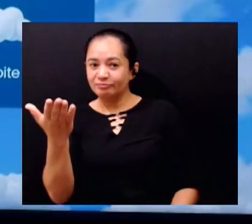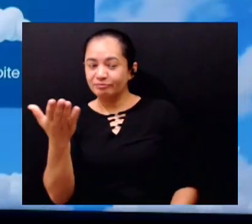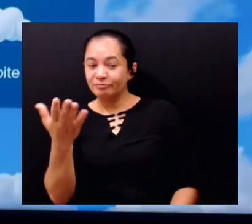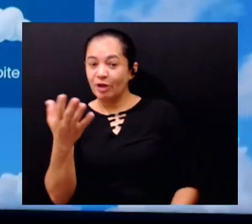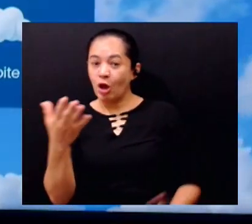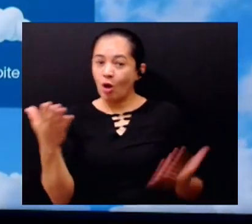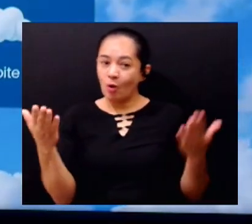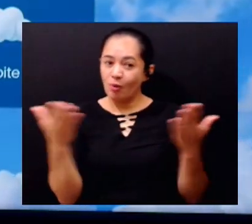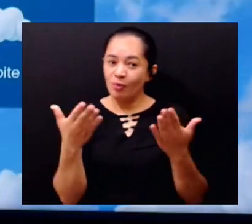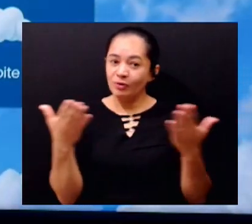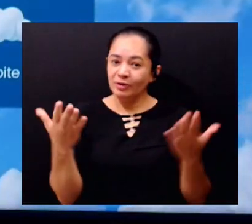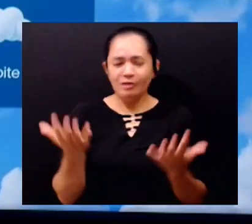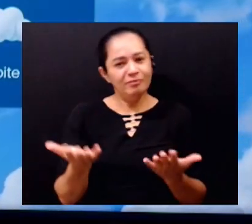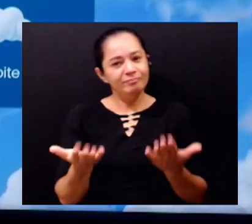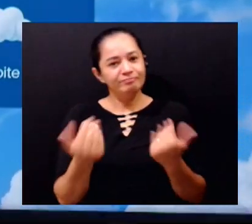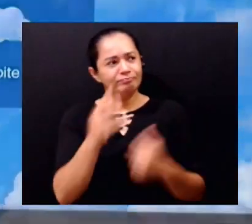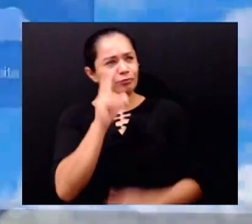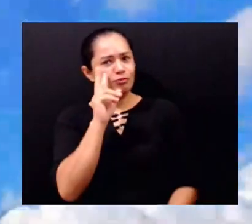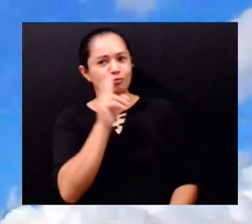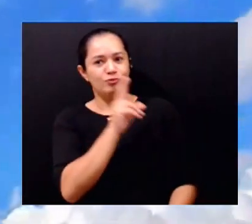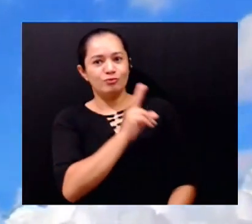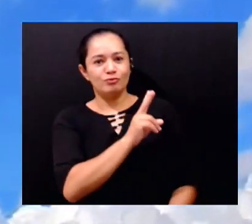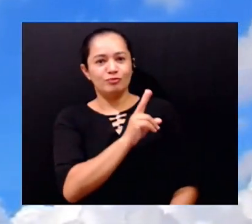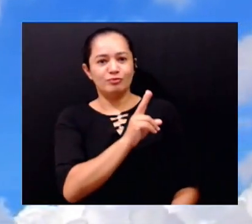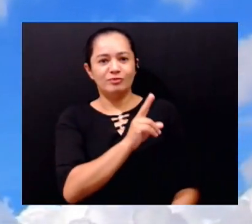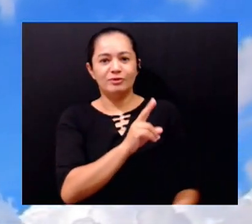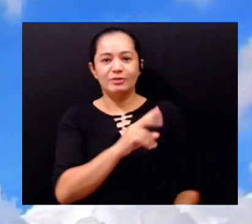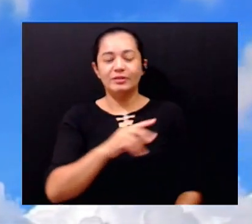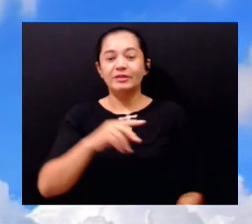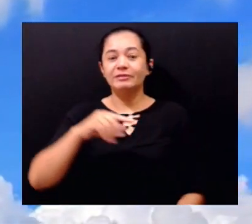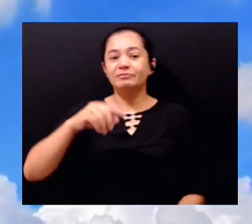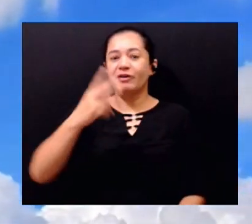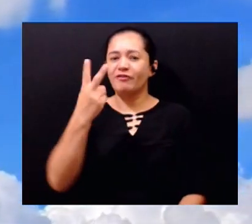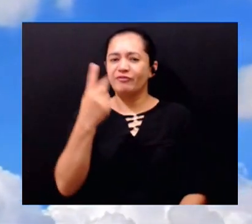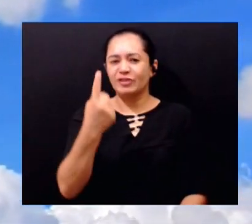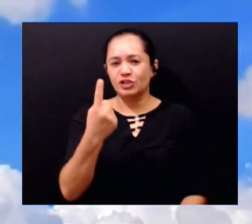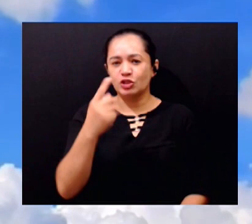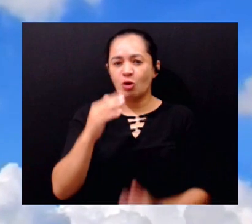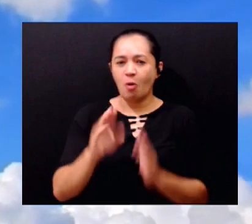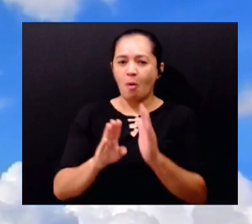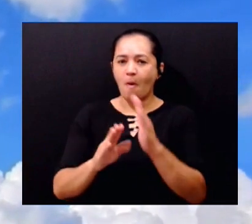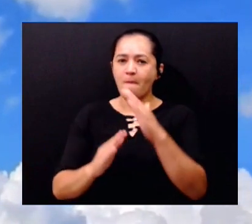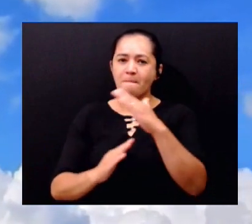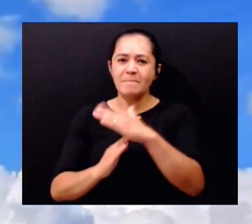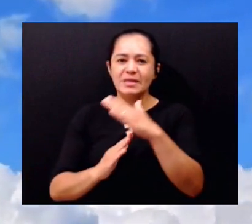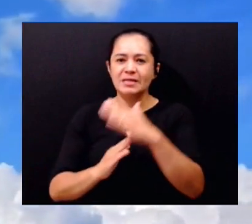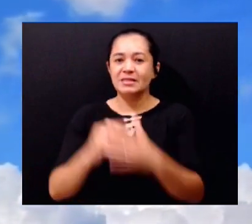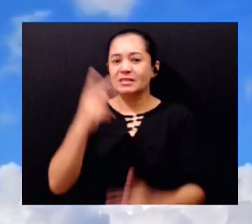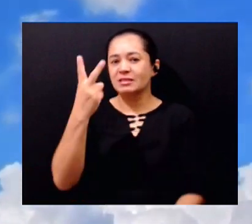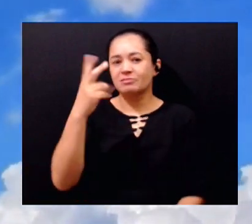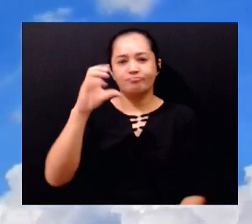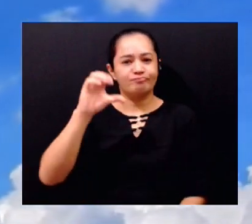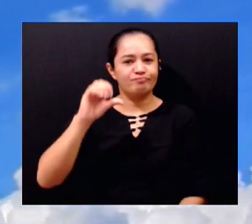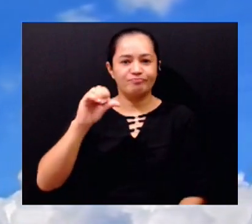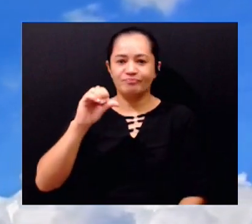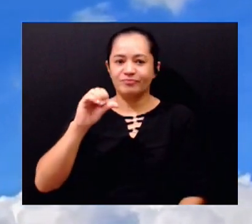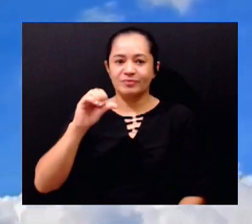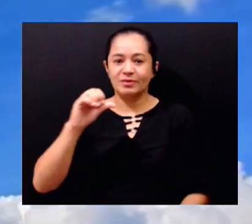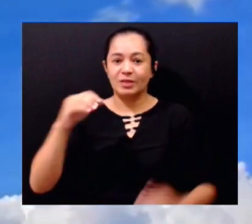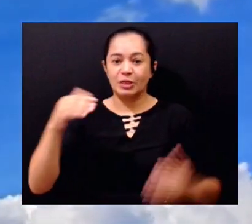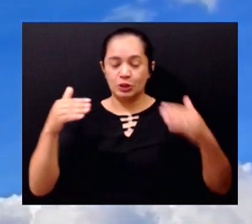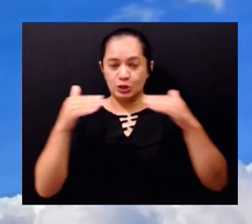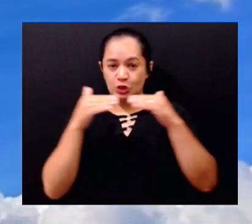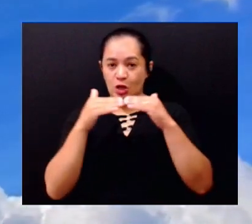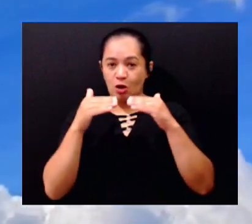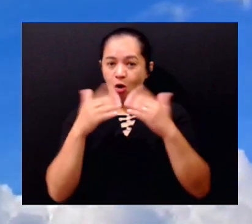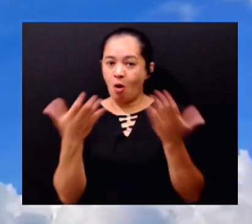vamos ver o que temos. Mínima 21, máxima 29. Bom, olha, de acordo com a previsão, hoje de manhã nós temos